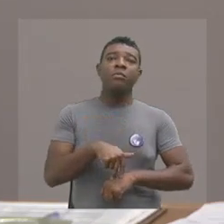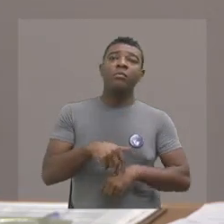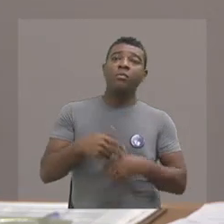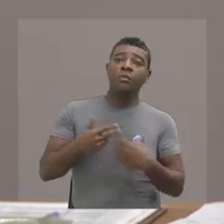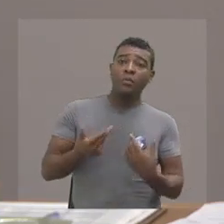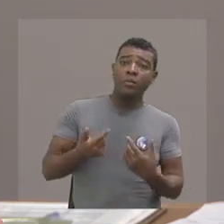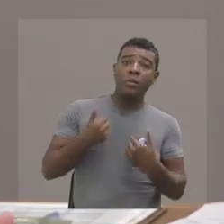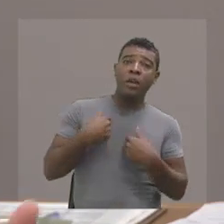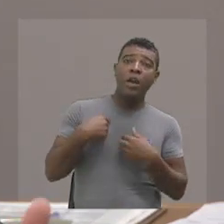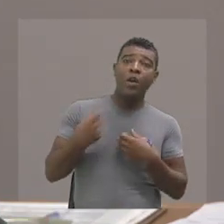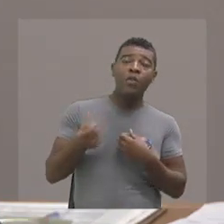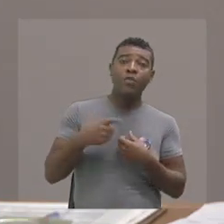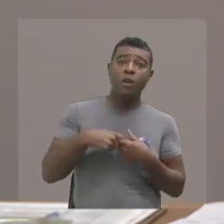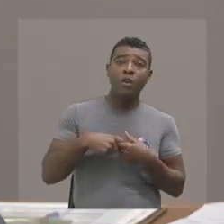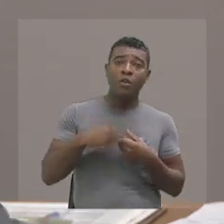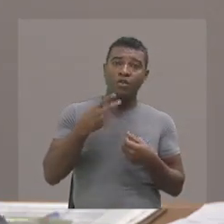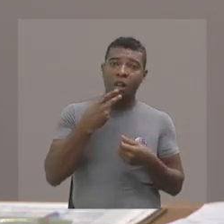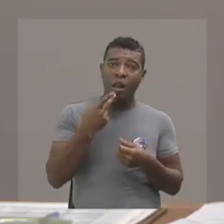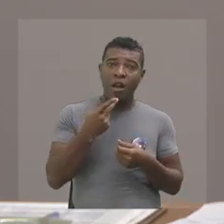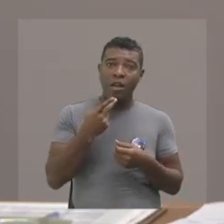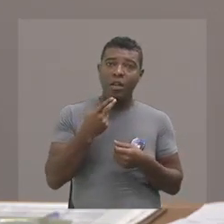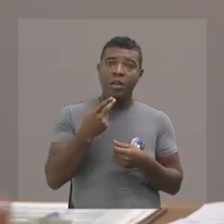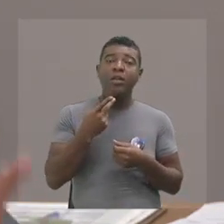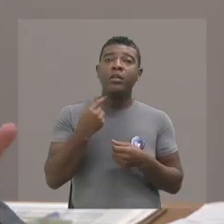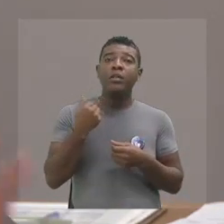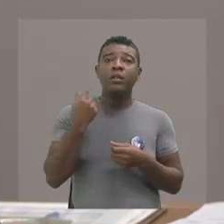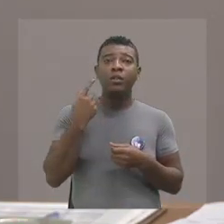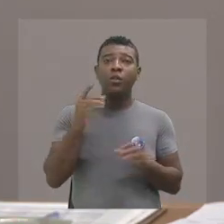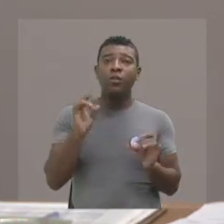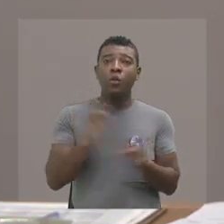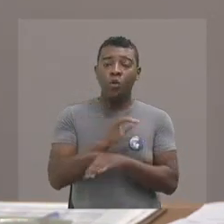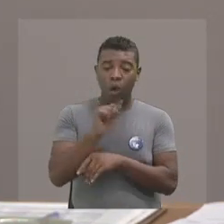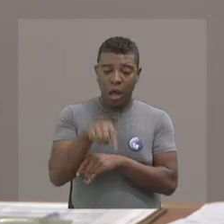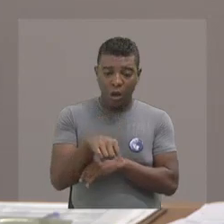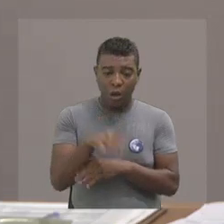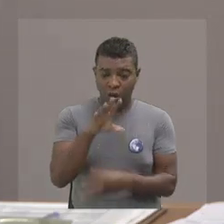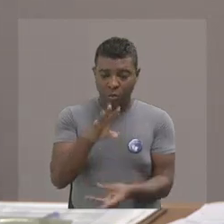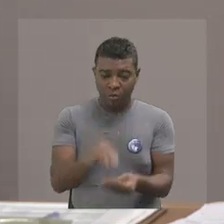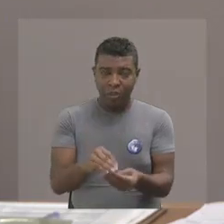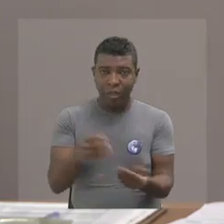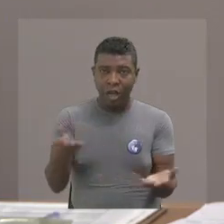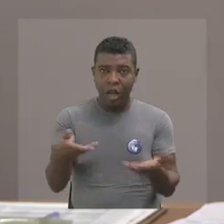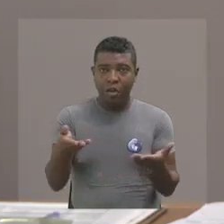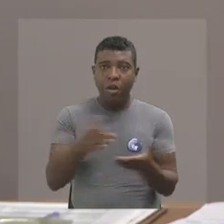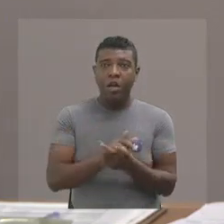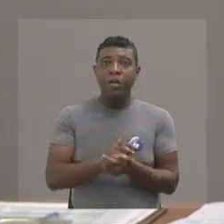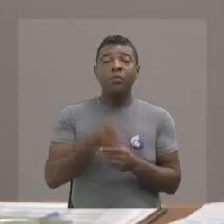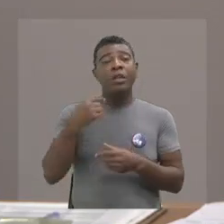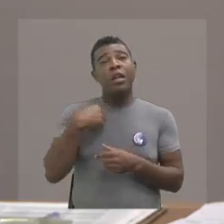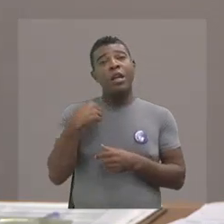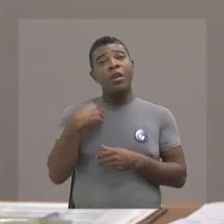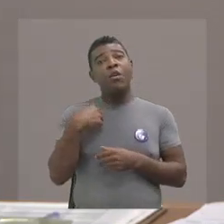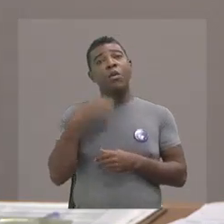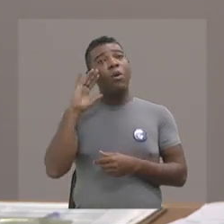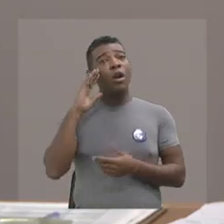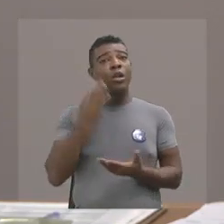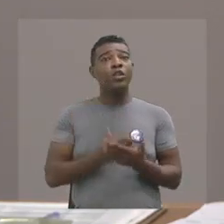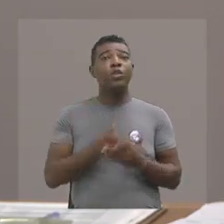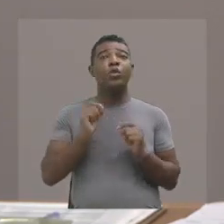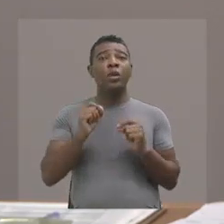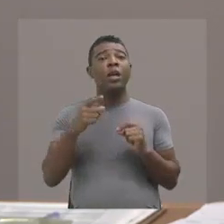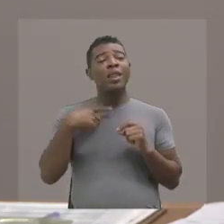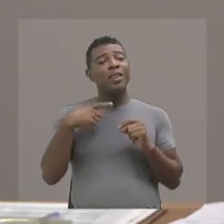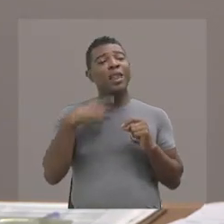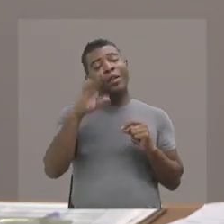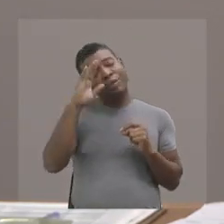aí realizo peço vou concluir seu presente finalizar eu acredito que nós temos aqui um grande desafio